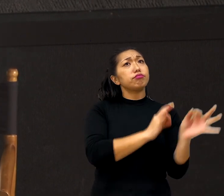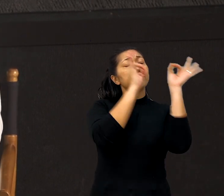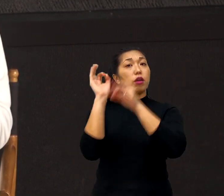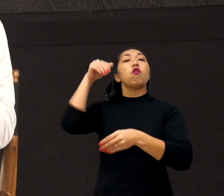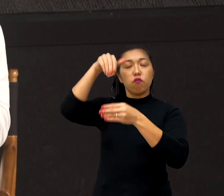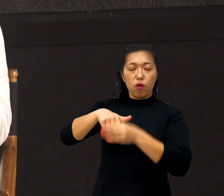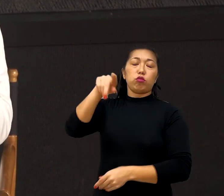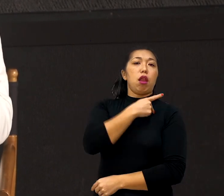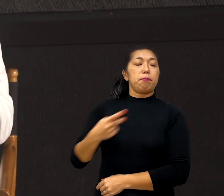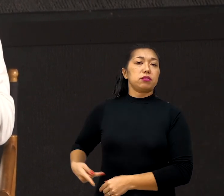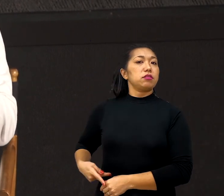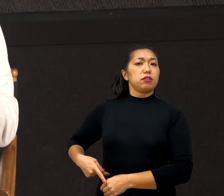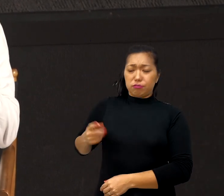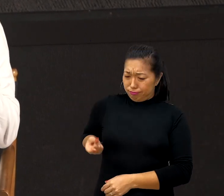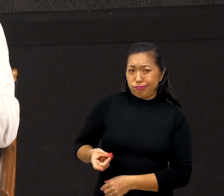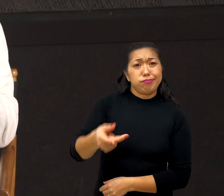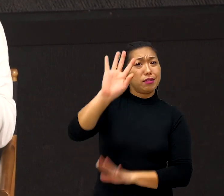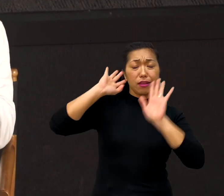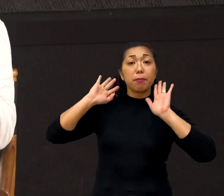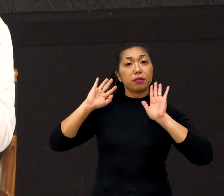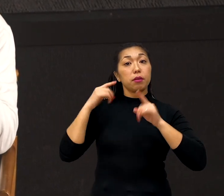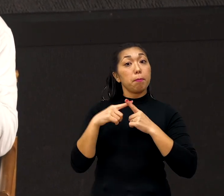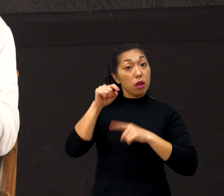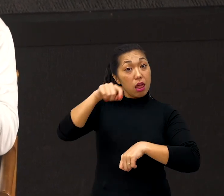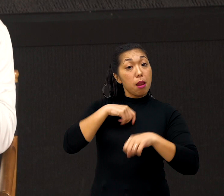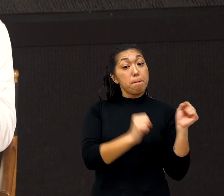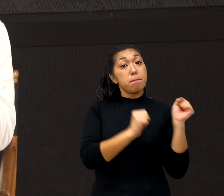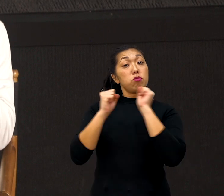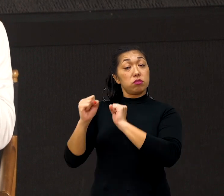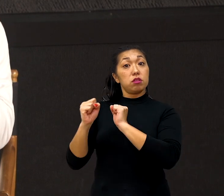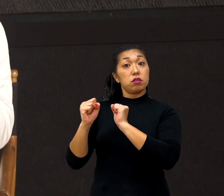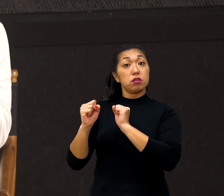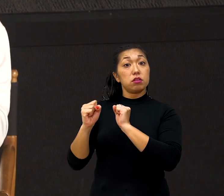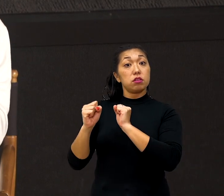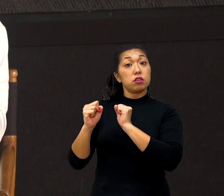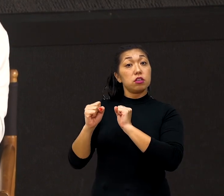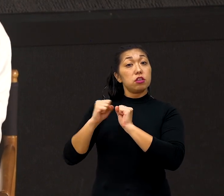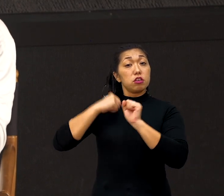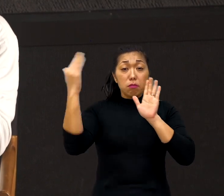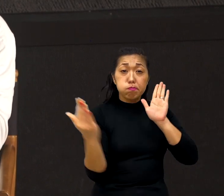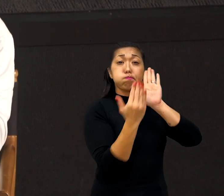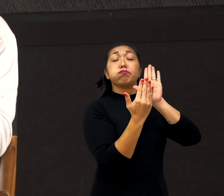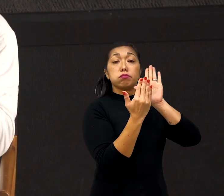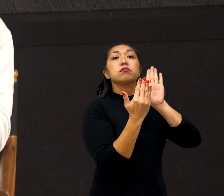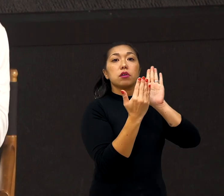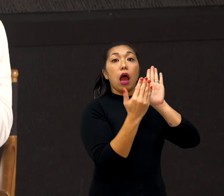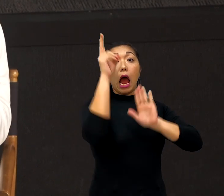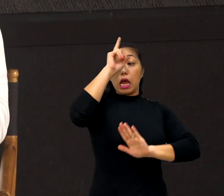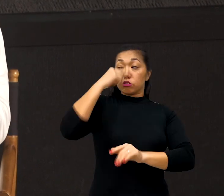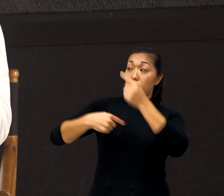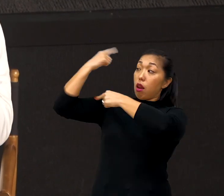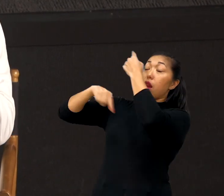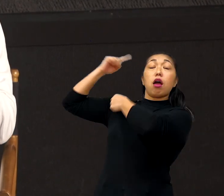resto da vida. Porque era aquele poder de chegar ali e confrontar a sua própria